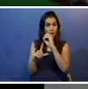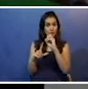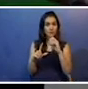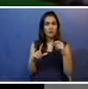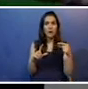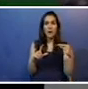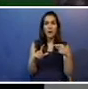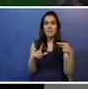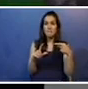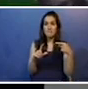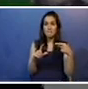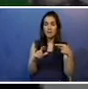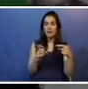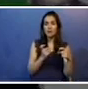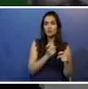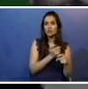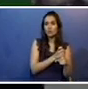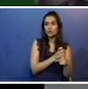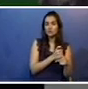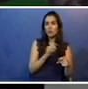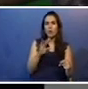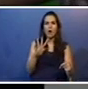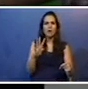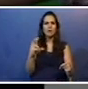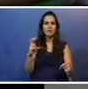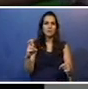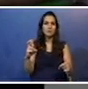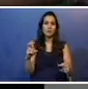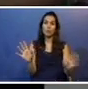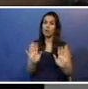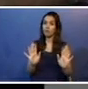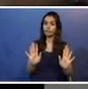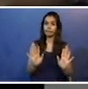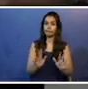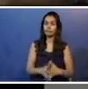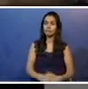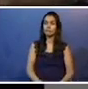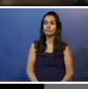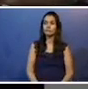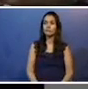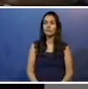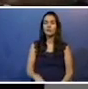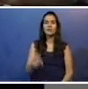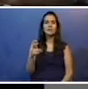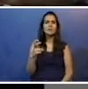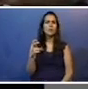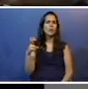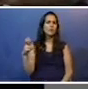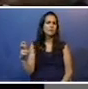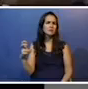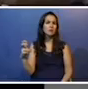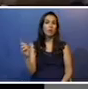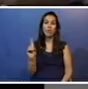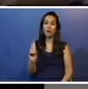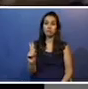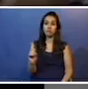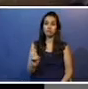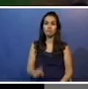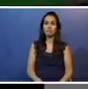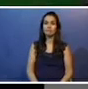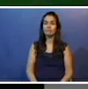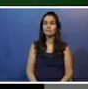45. Mas a atividade pediu 35. E por último, 55.